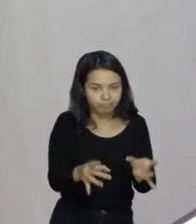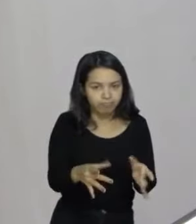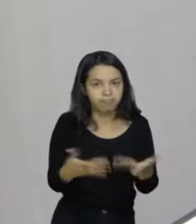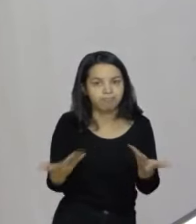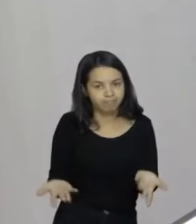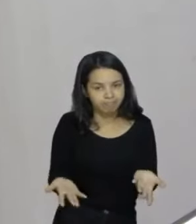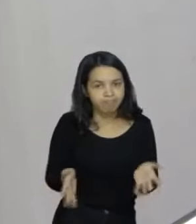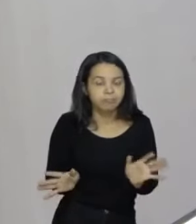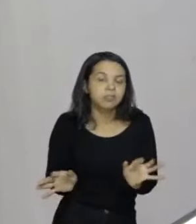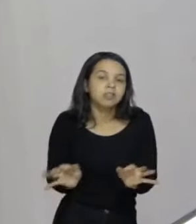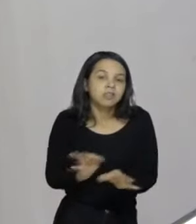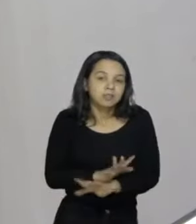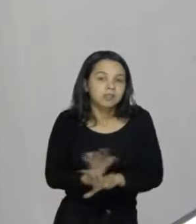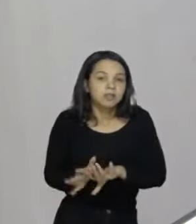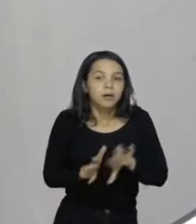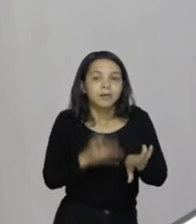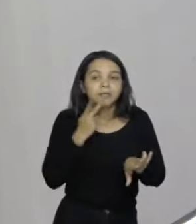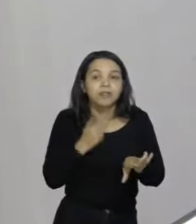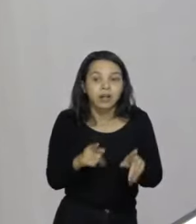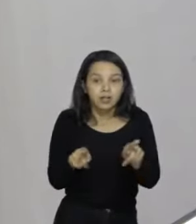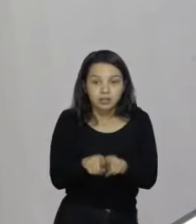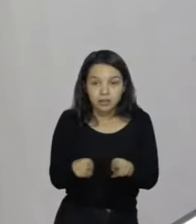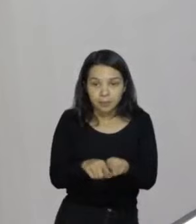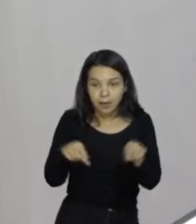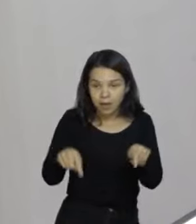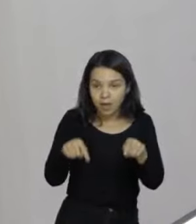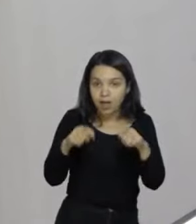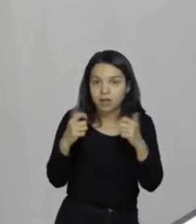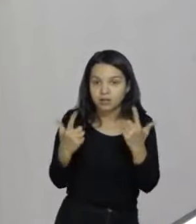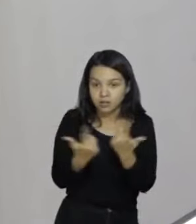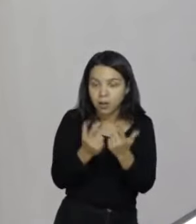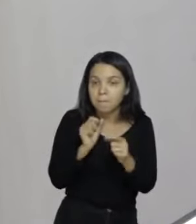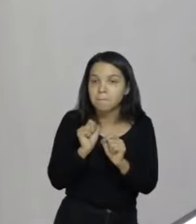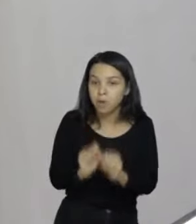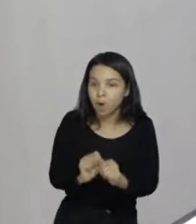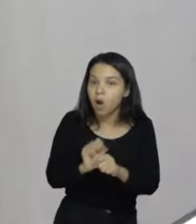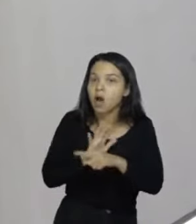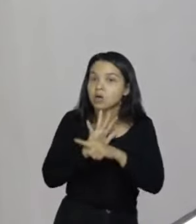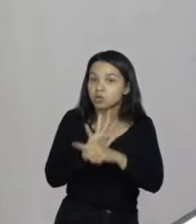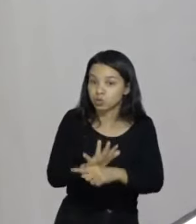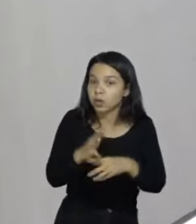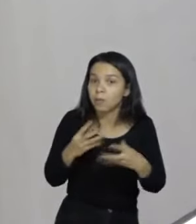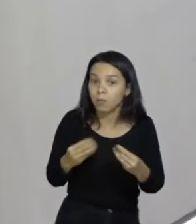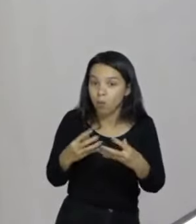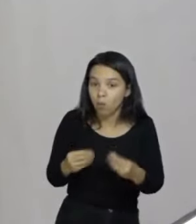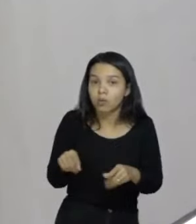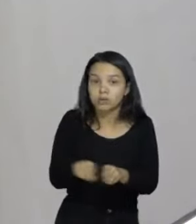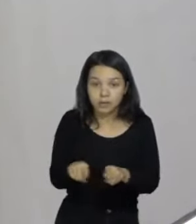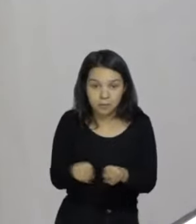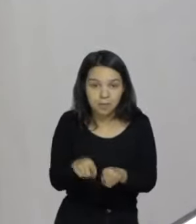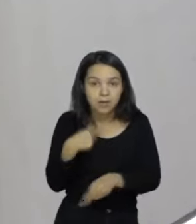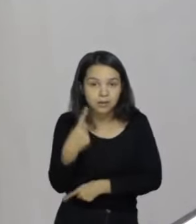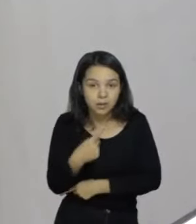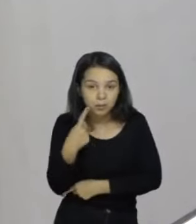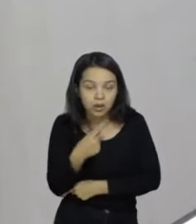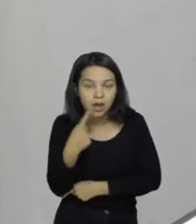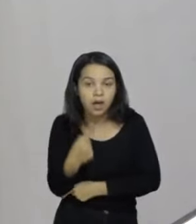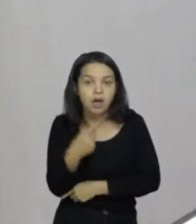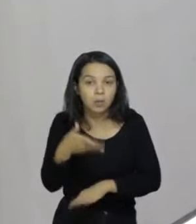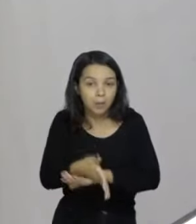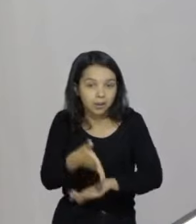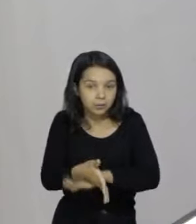eu Presidente e quero dizer também que essa casa pode contribuir muito inclusive os deputados que fazem parte do governo